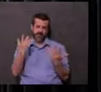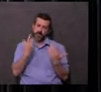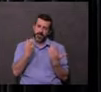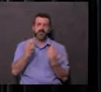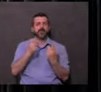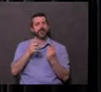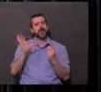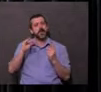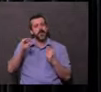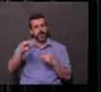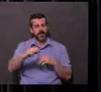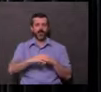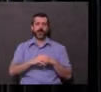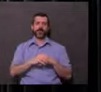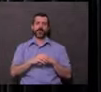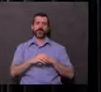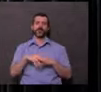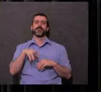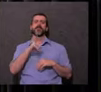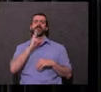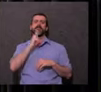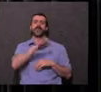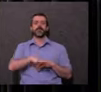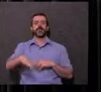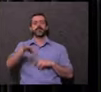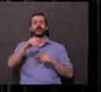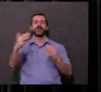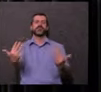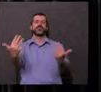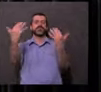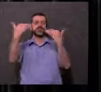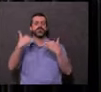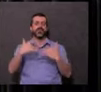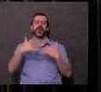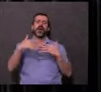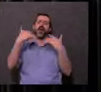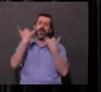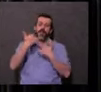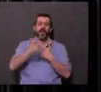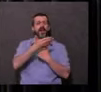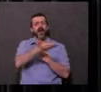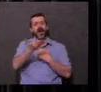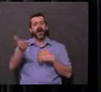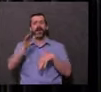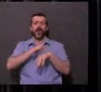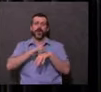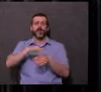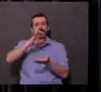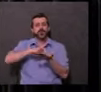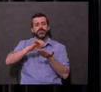A Fátima chegam todas as alegrias do mundo, em atos de gratidão da multidão dos